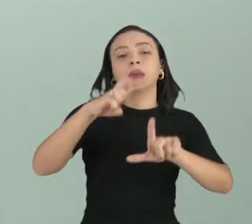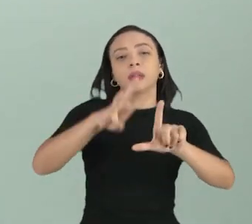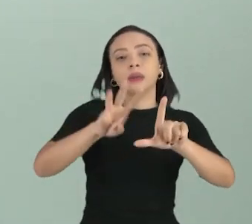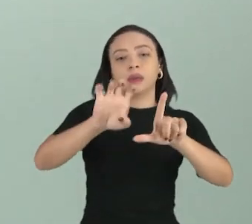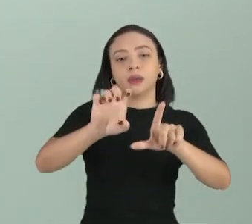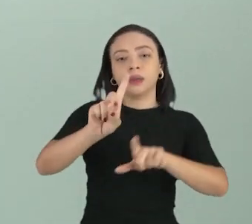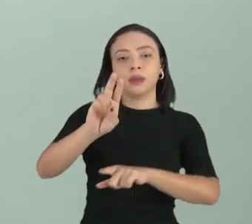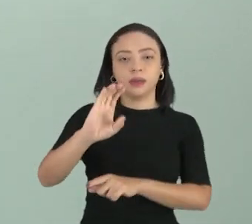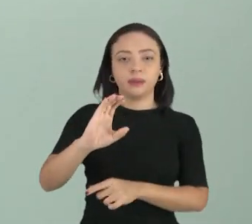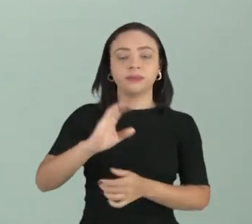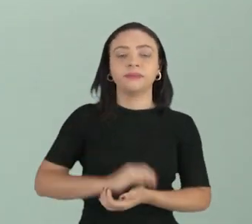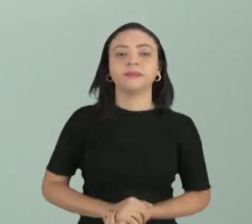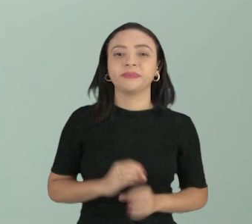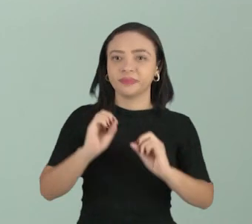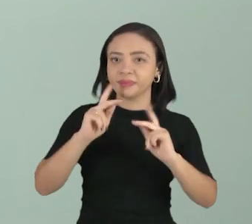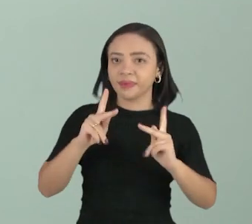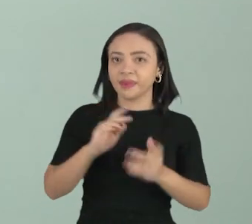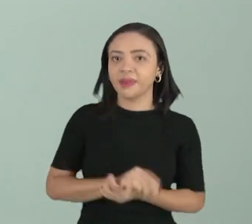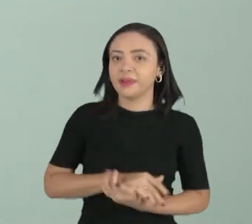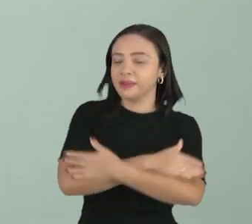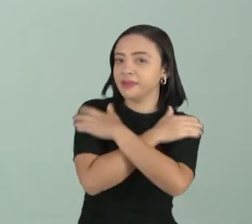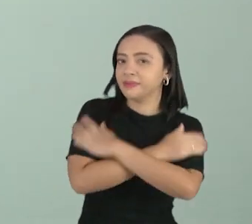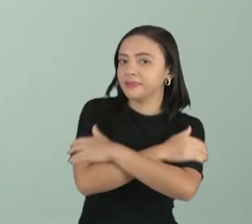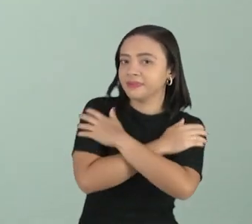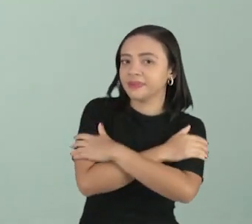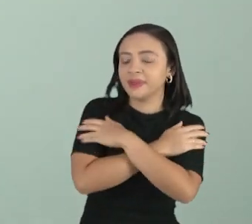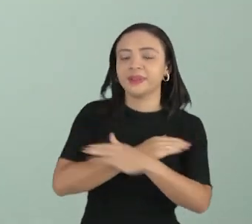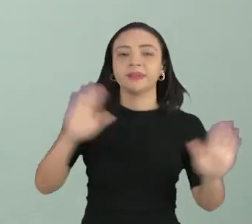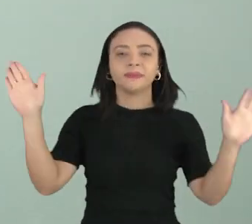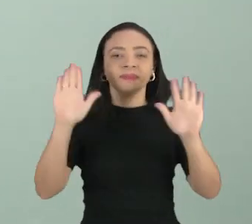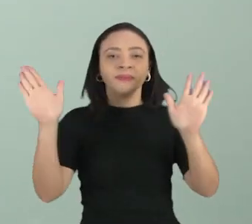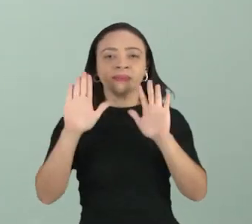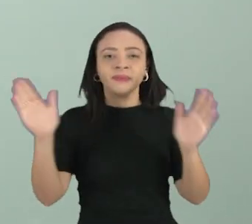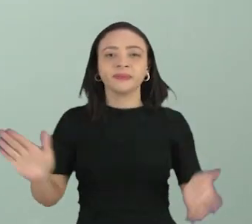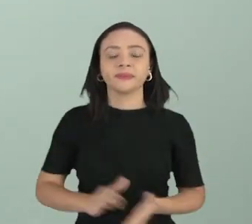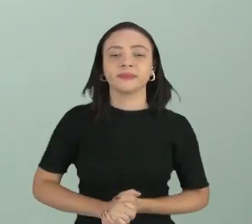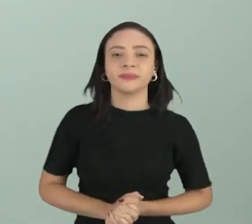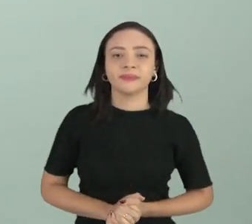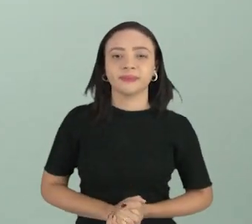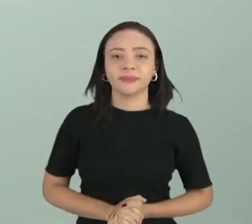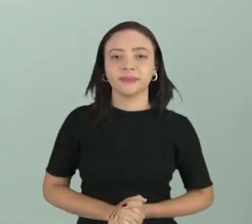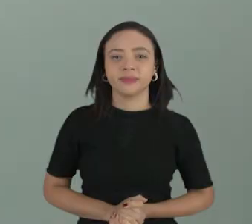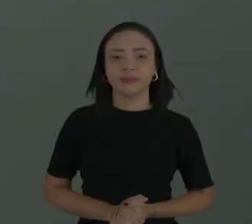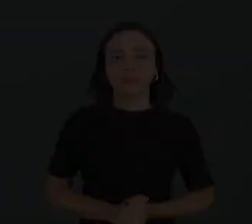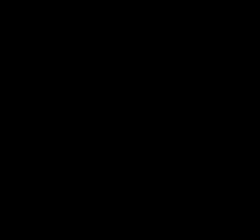plataforma Eduque, tá bom? Um abraço para você, até a próxima. Tchau!